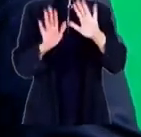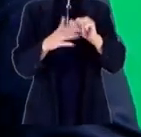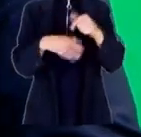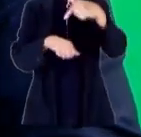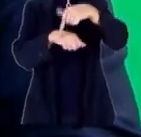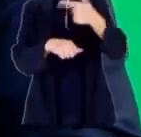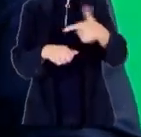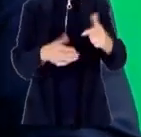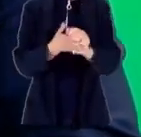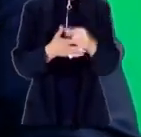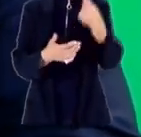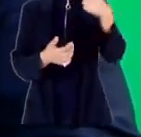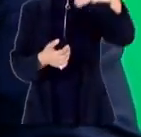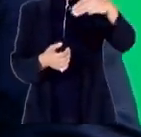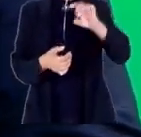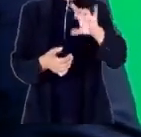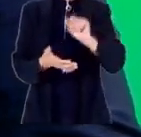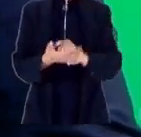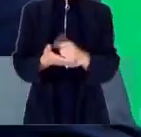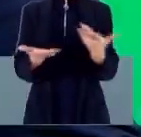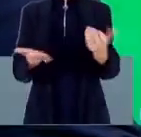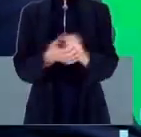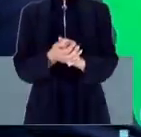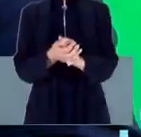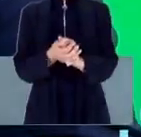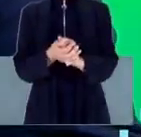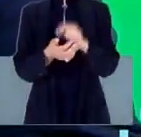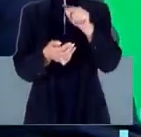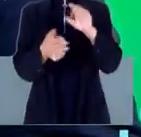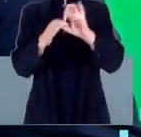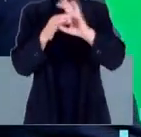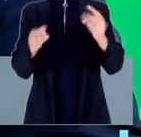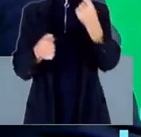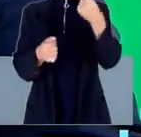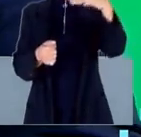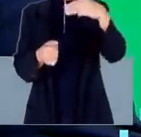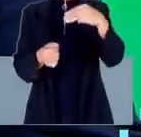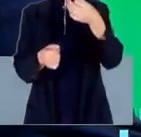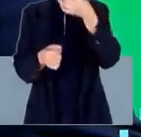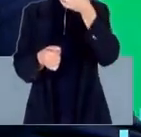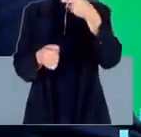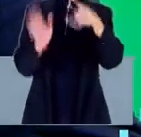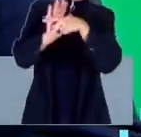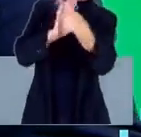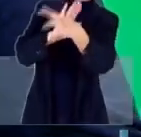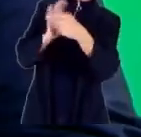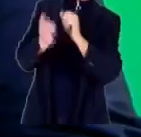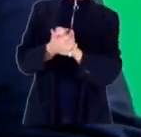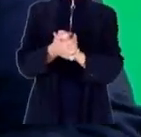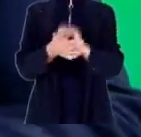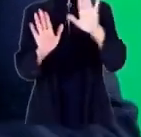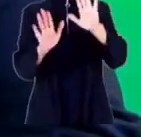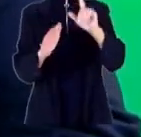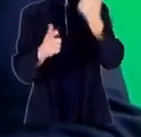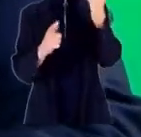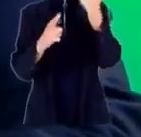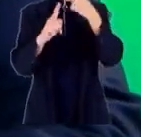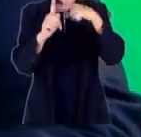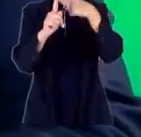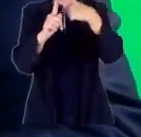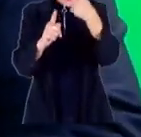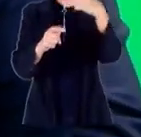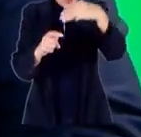tempo que nós temos só um minuto e 15 segundos então vou deixar você descer um minuto já tem mais um minuto aqui